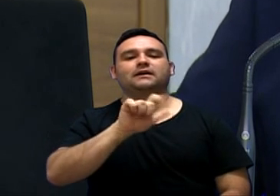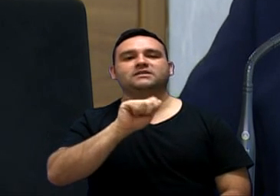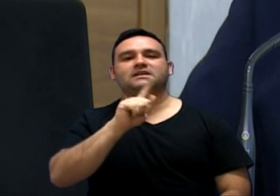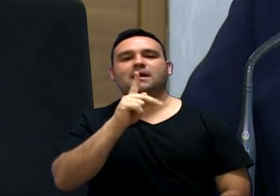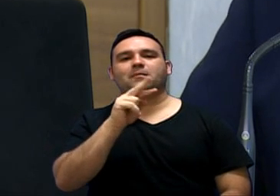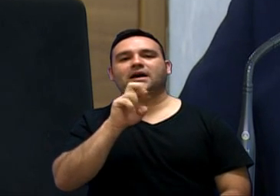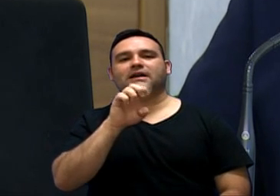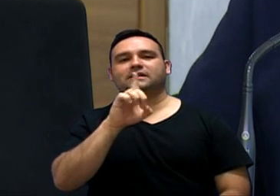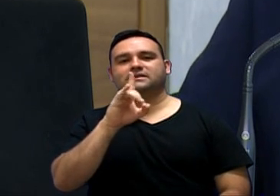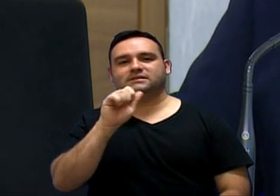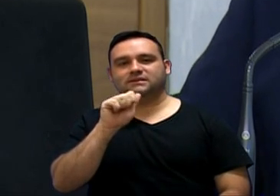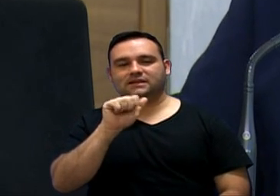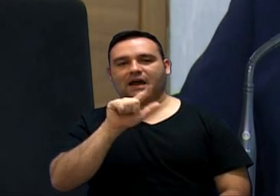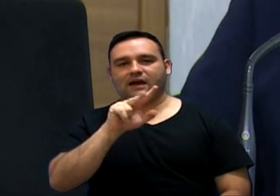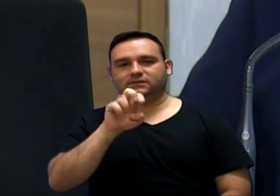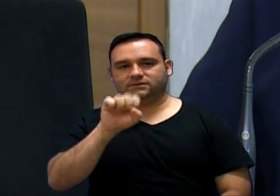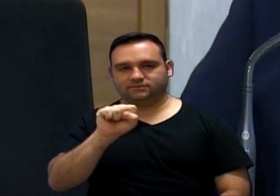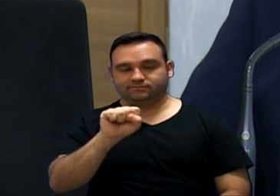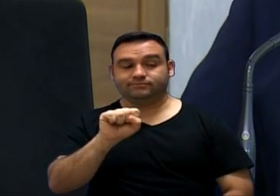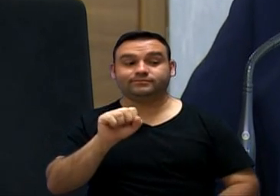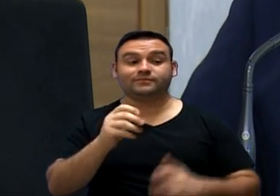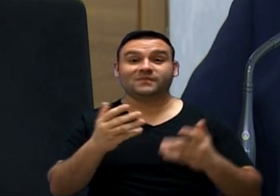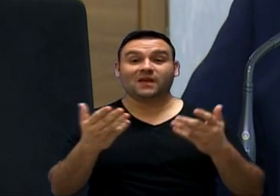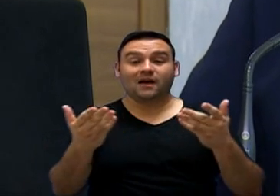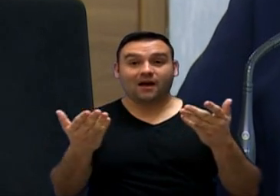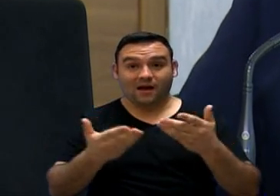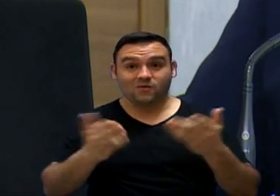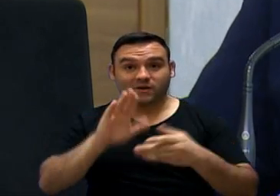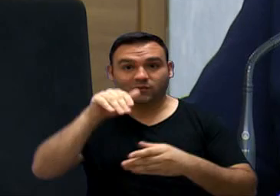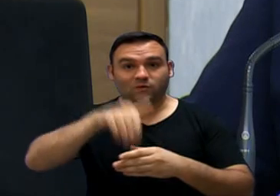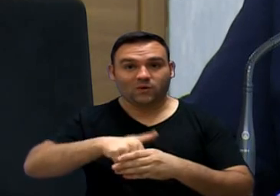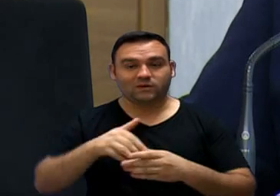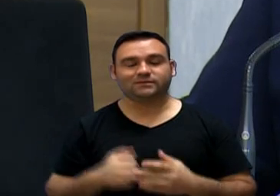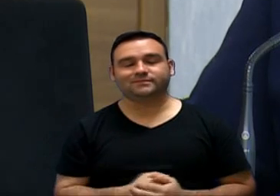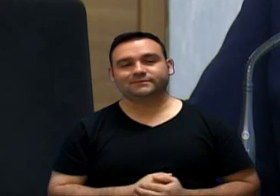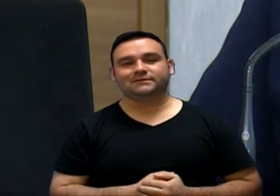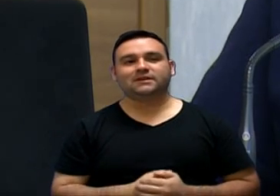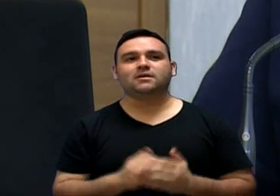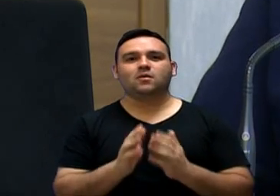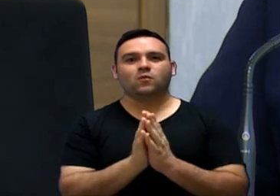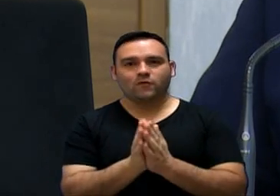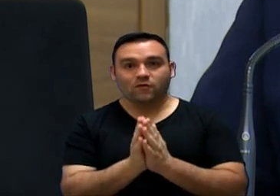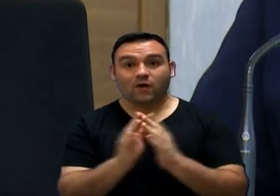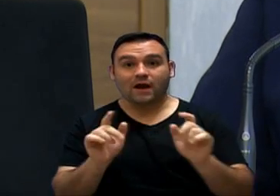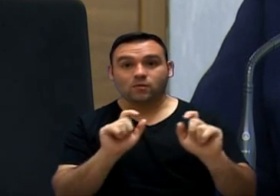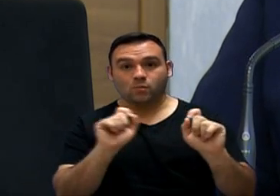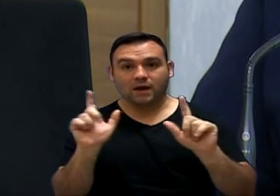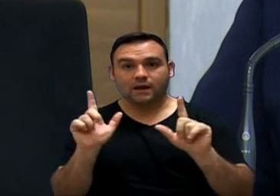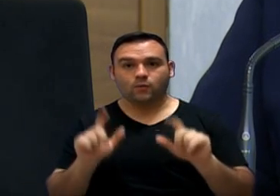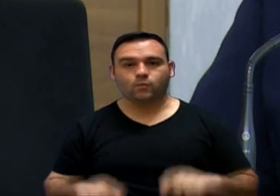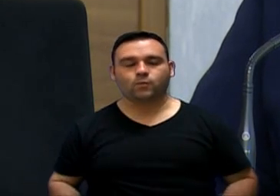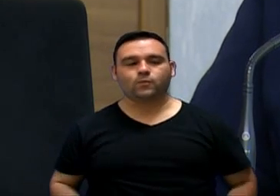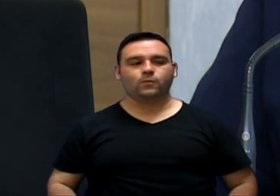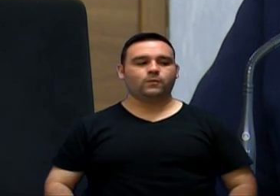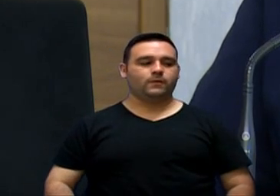Aparecida Alves. É, eu coloco em votação, por favor, é no painel.